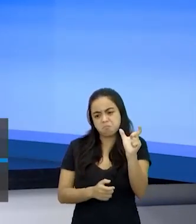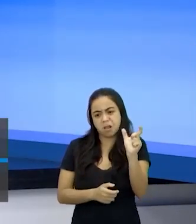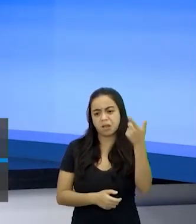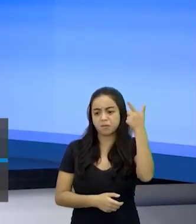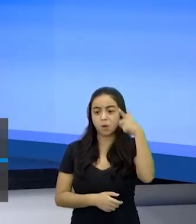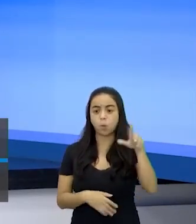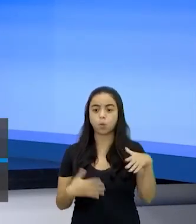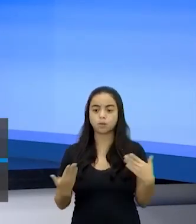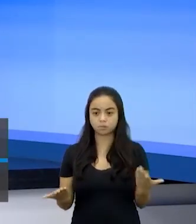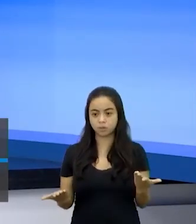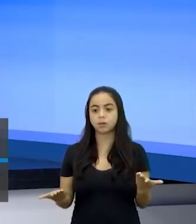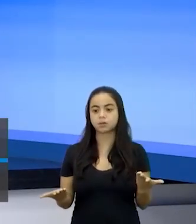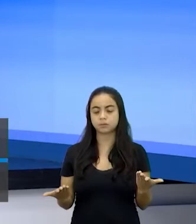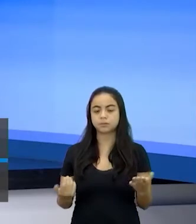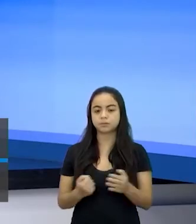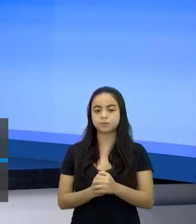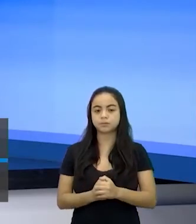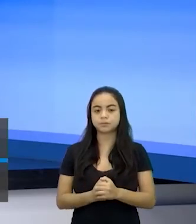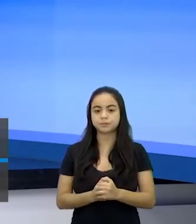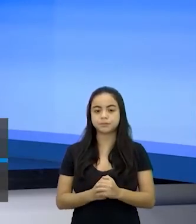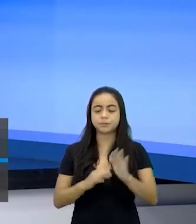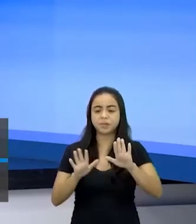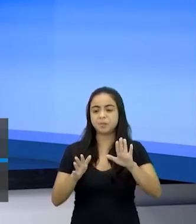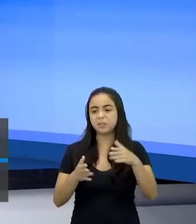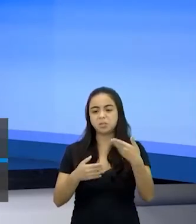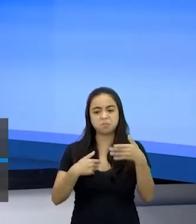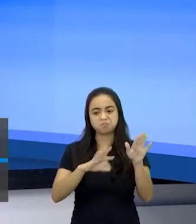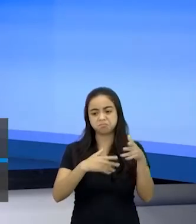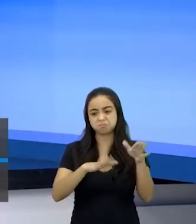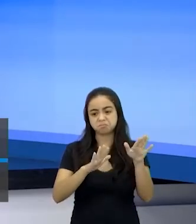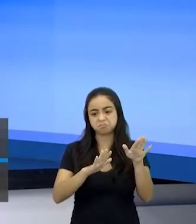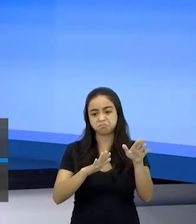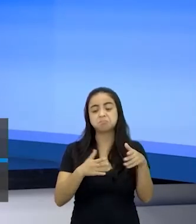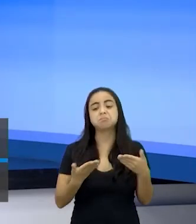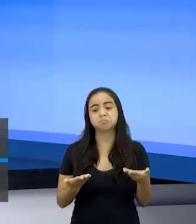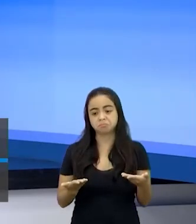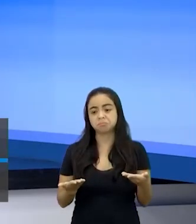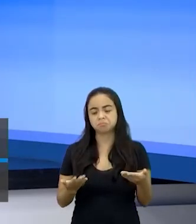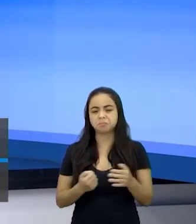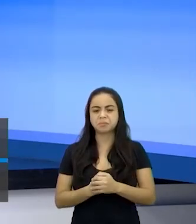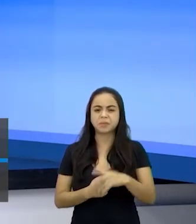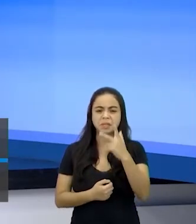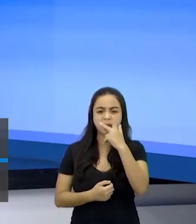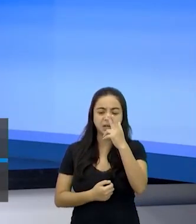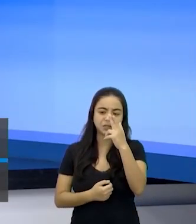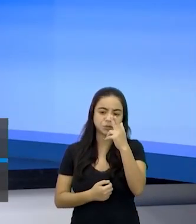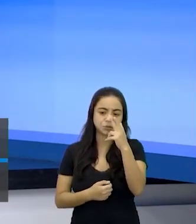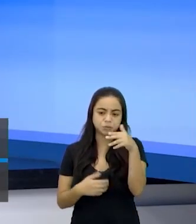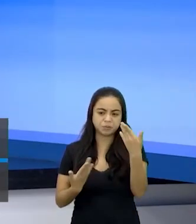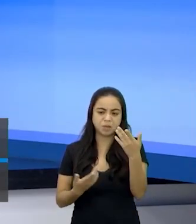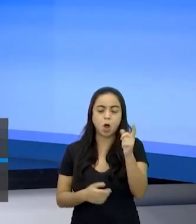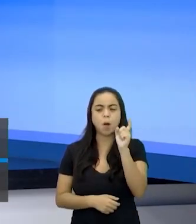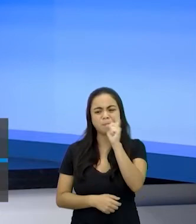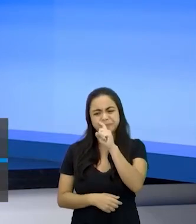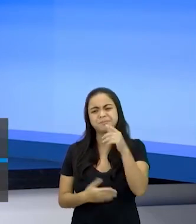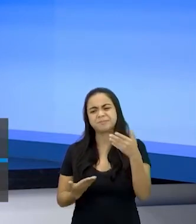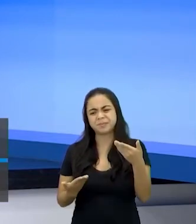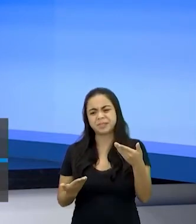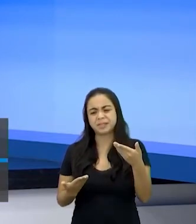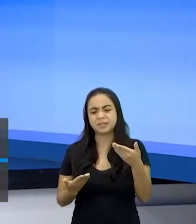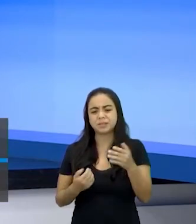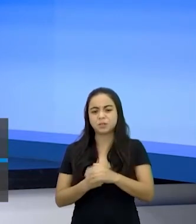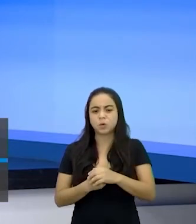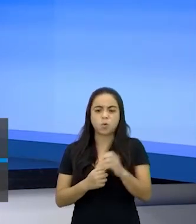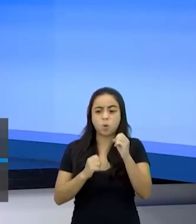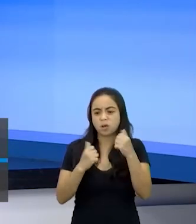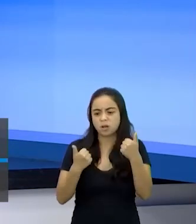no lugar, né? E a gente deixou. Também acho que seria hipócrita da nossa parte a